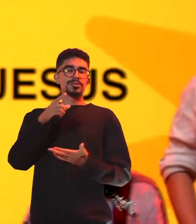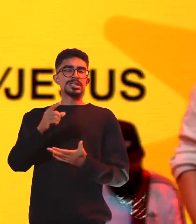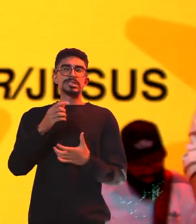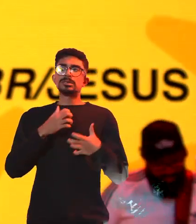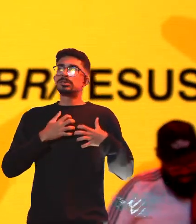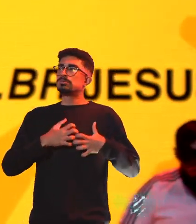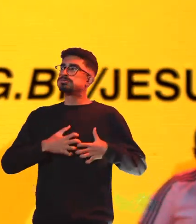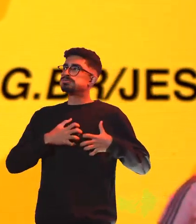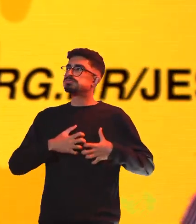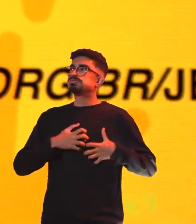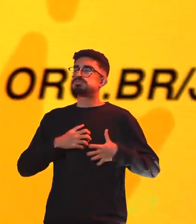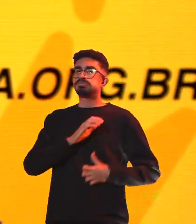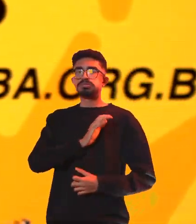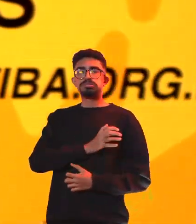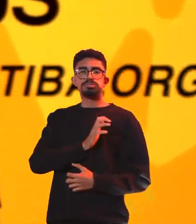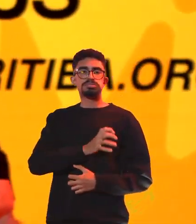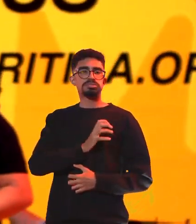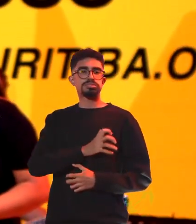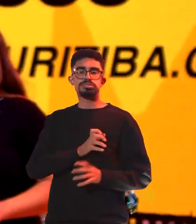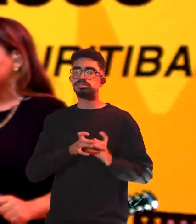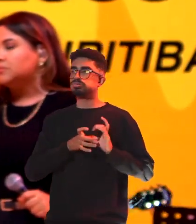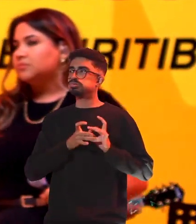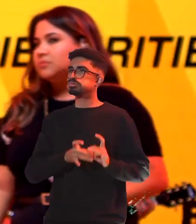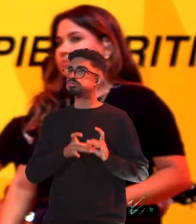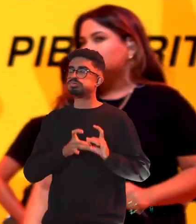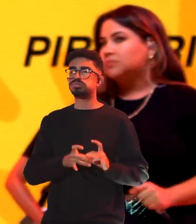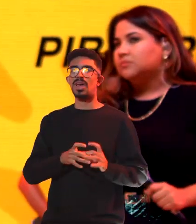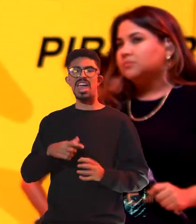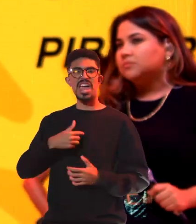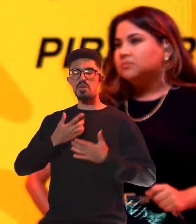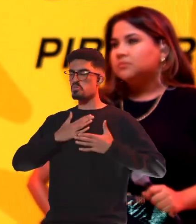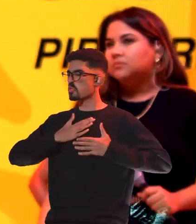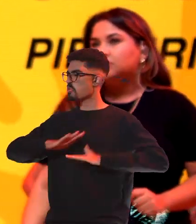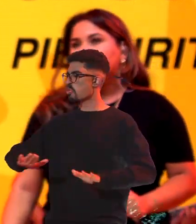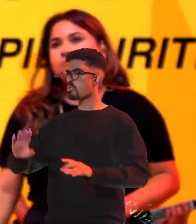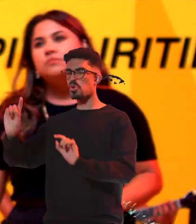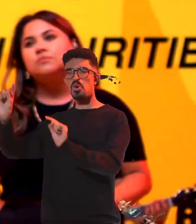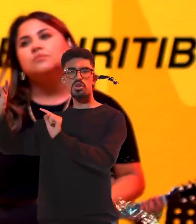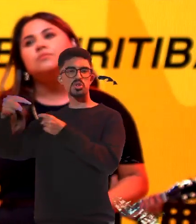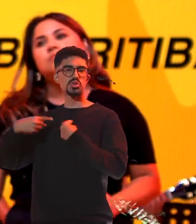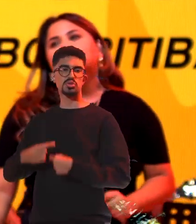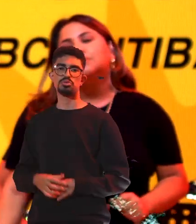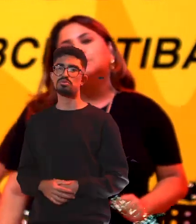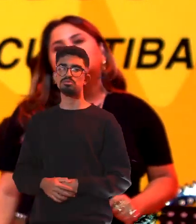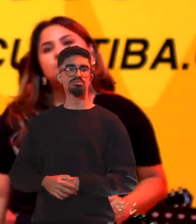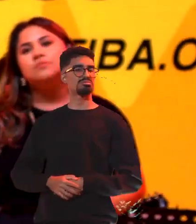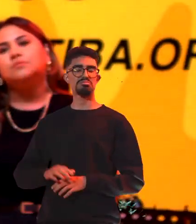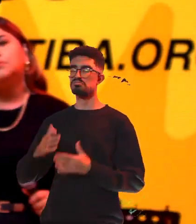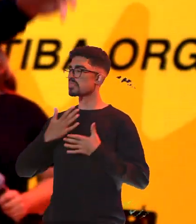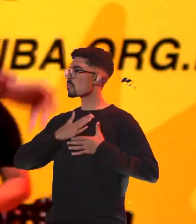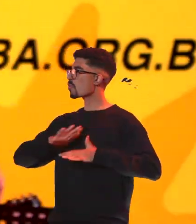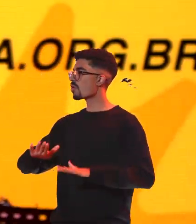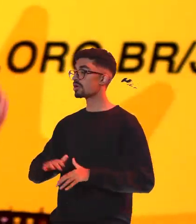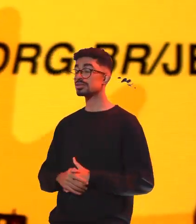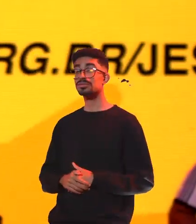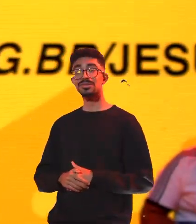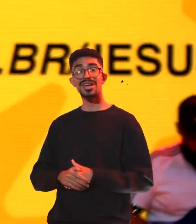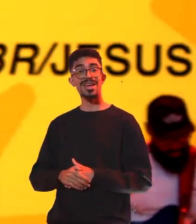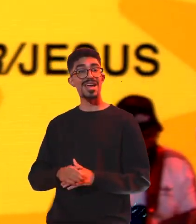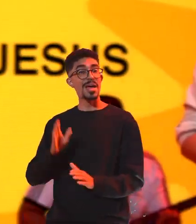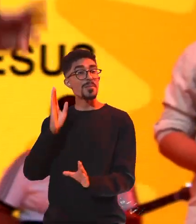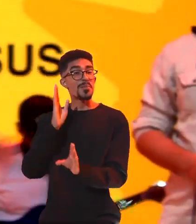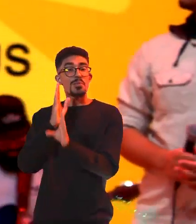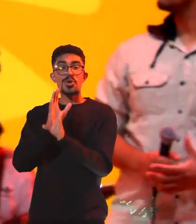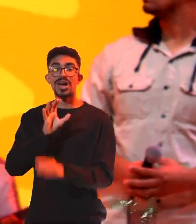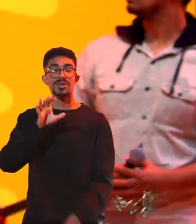dura. Quando é confrontado, fica irritado, fica indignado. E por isso não está crescendo na fé, não está